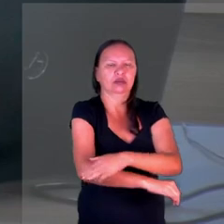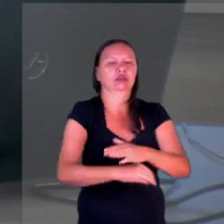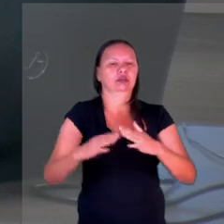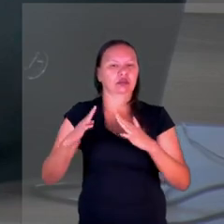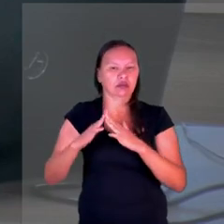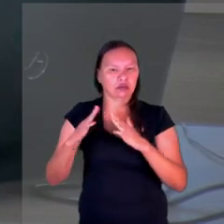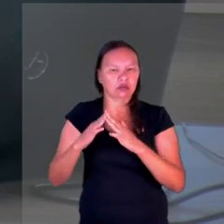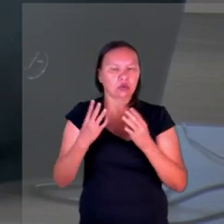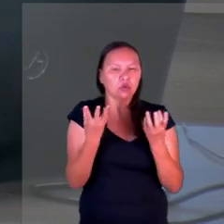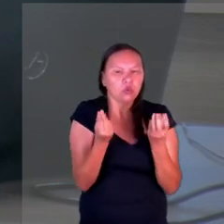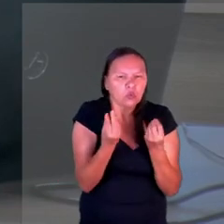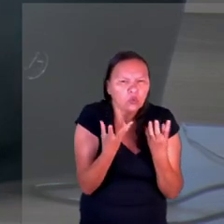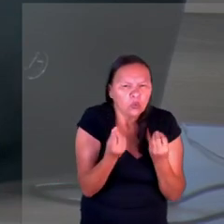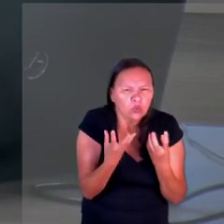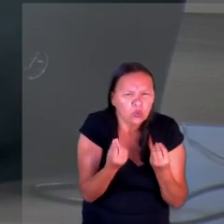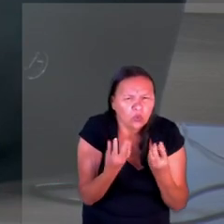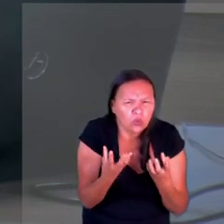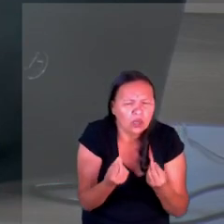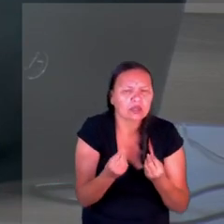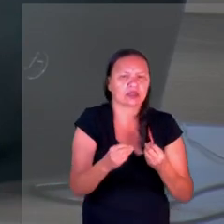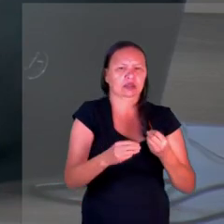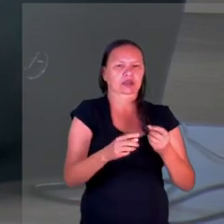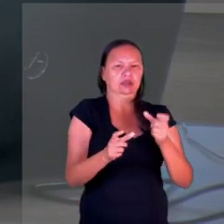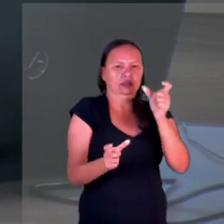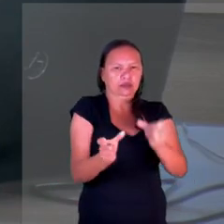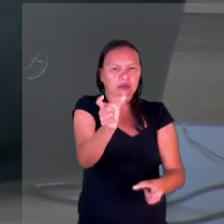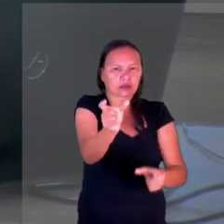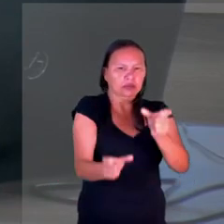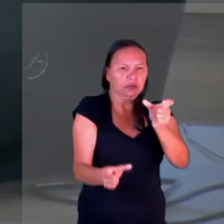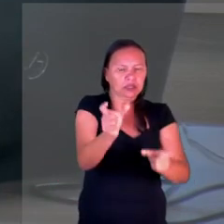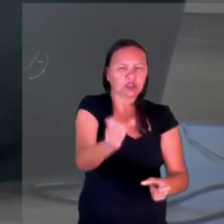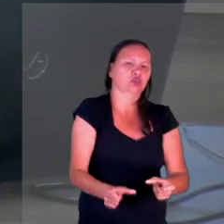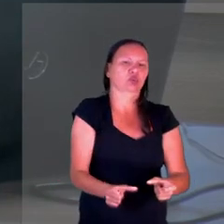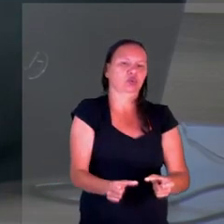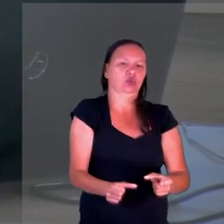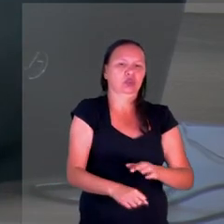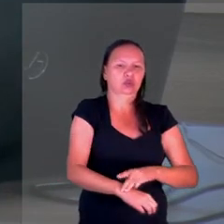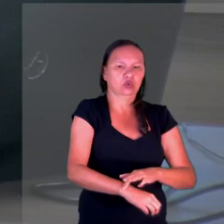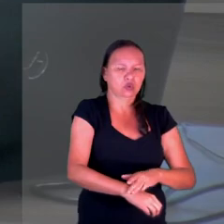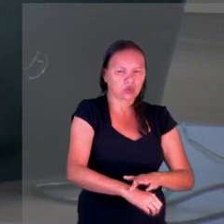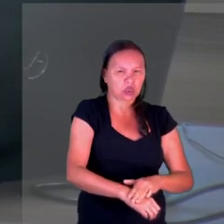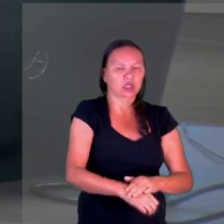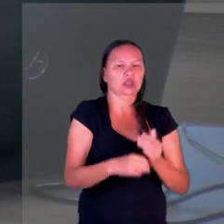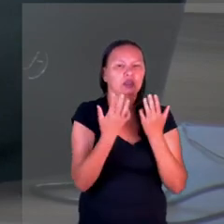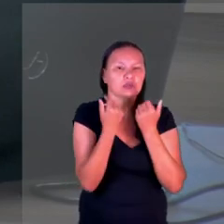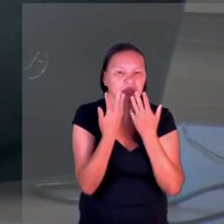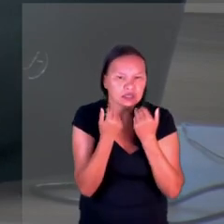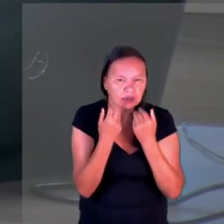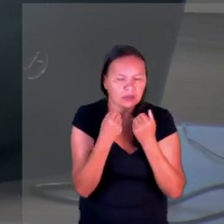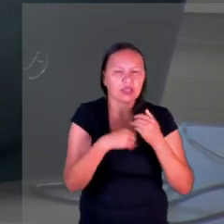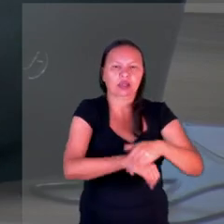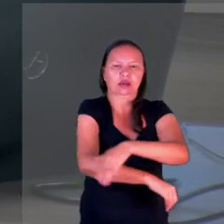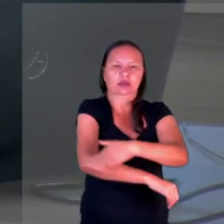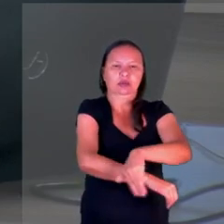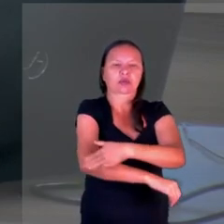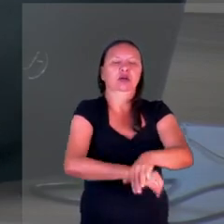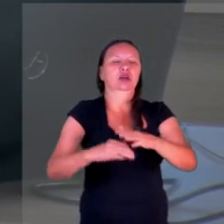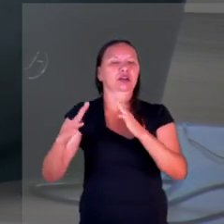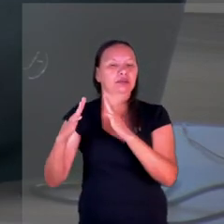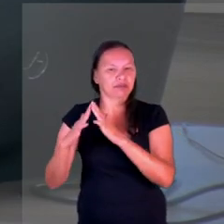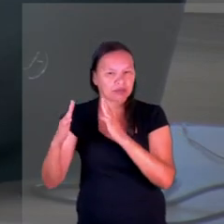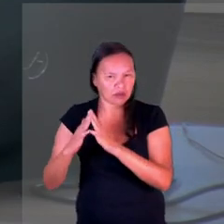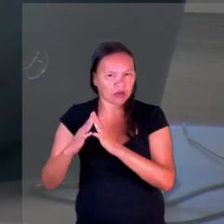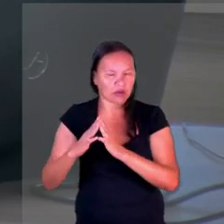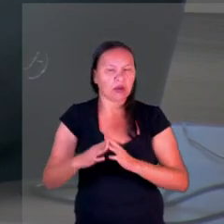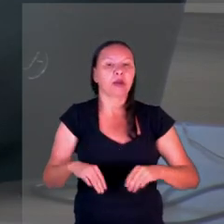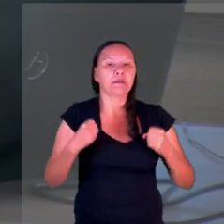de pessoas que estavam morrendo por não acessar alimentos e eu dizendo precisamos trabalhar isso porque a gente